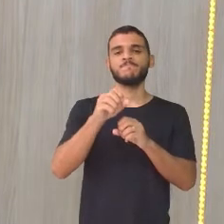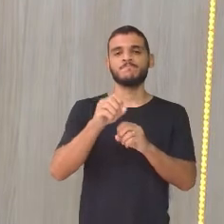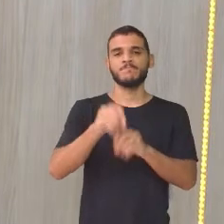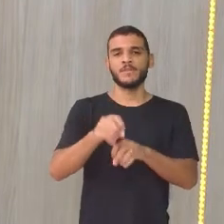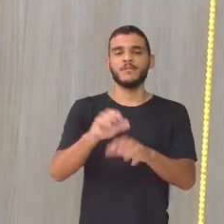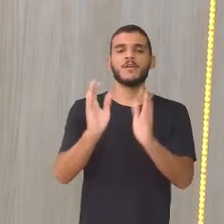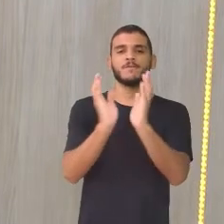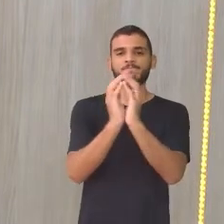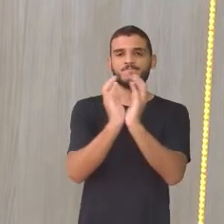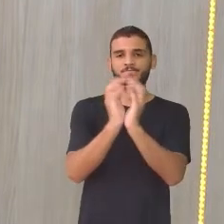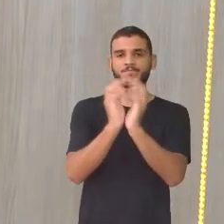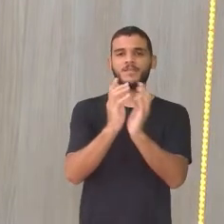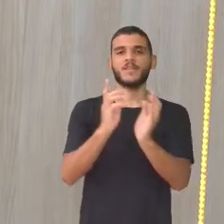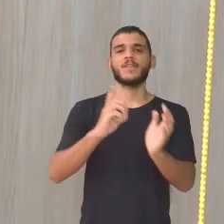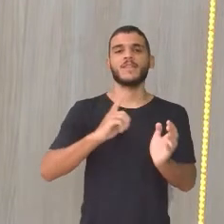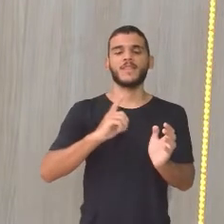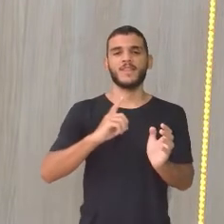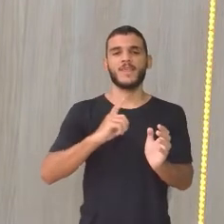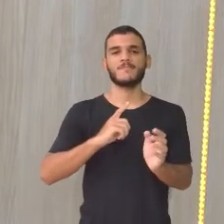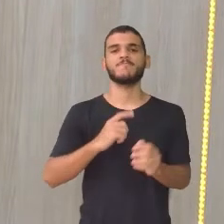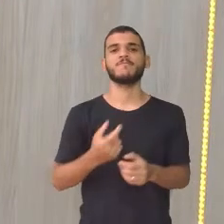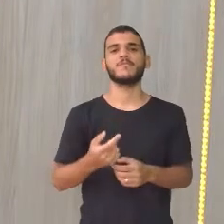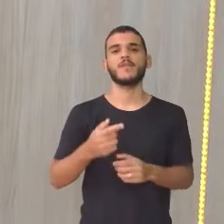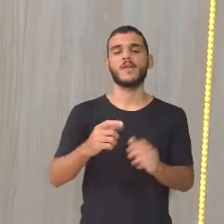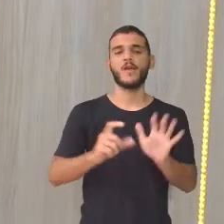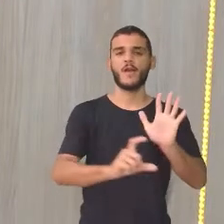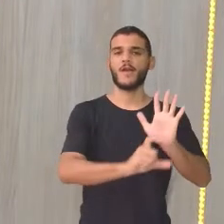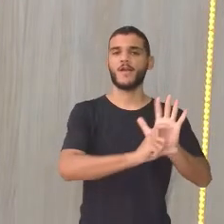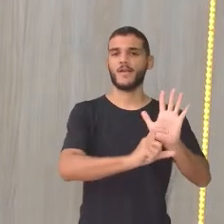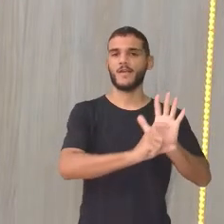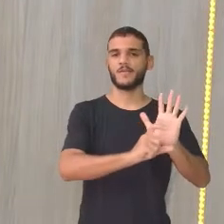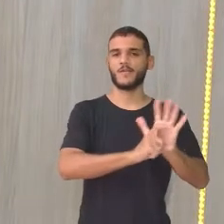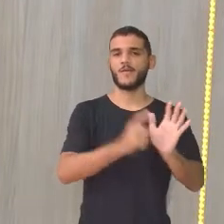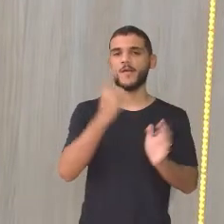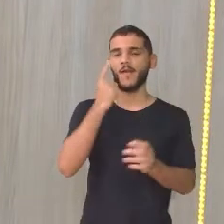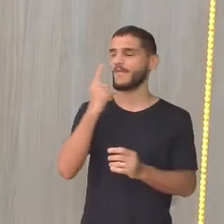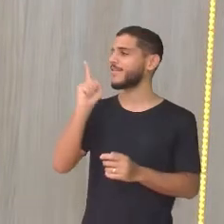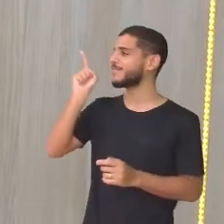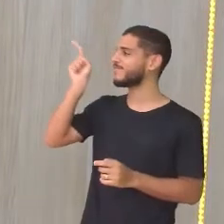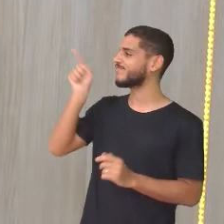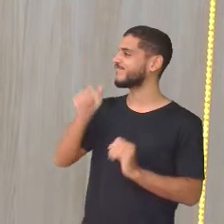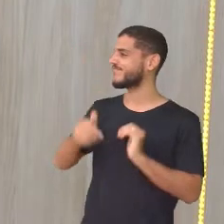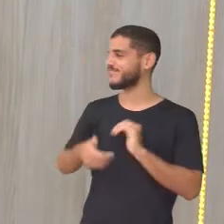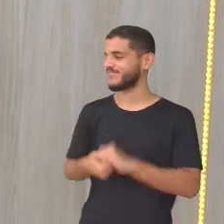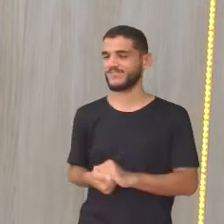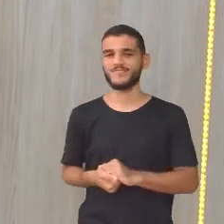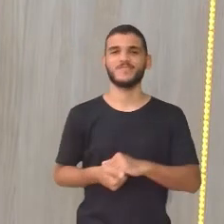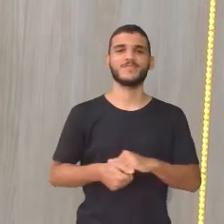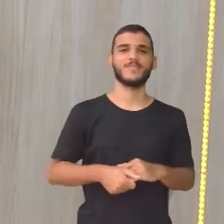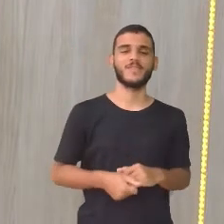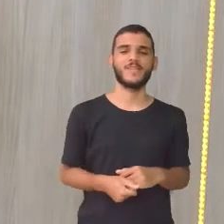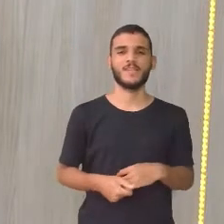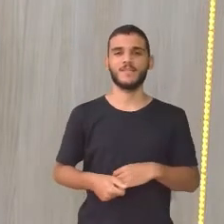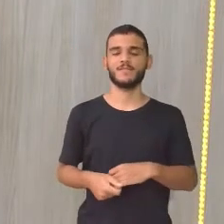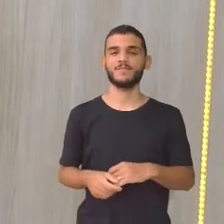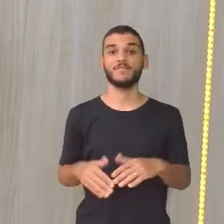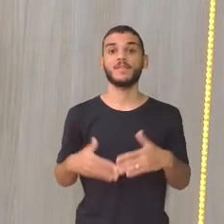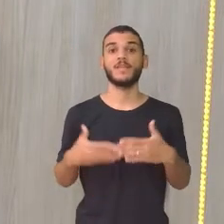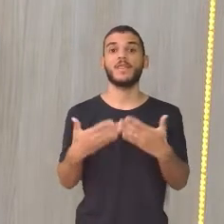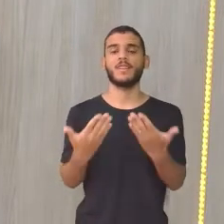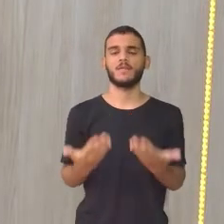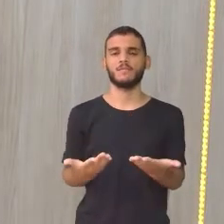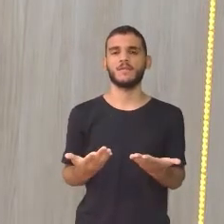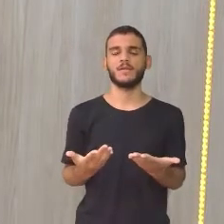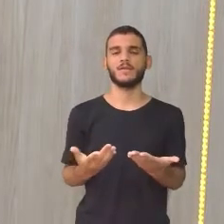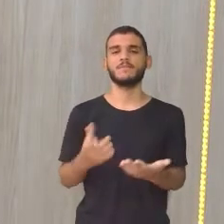na tela. Cleiton, por favor, vocês estão vendo aí os QR Codes, e aí vocês também